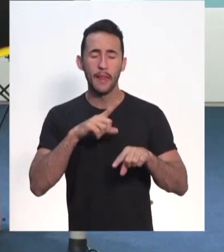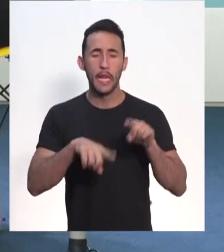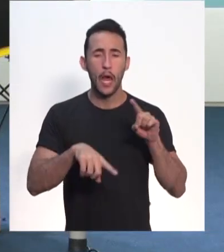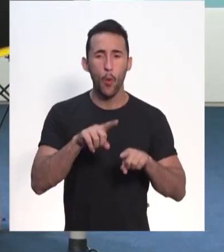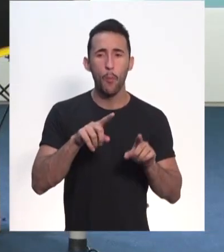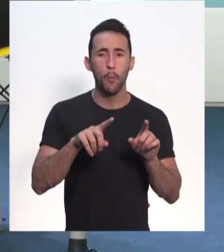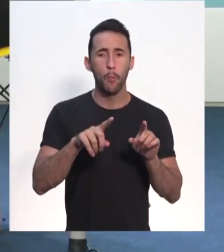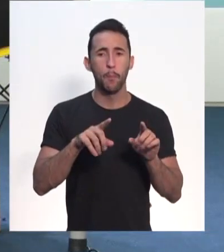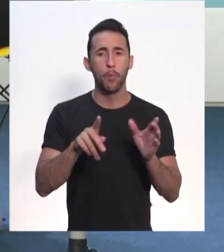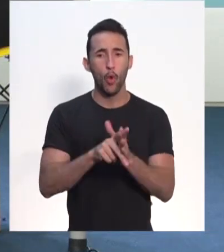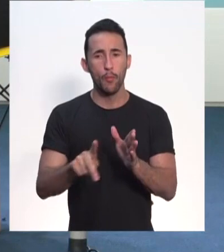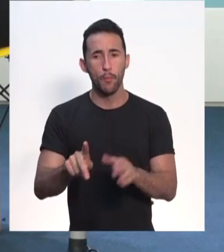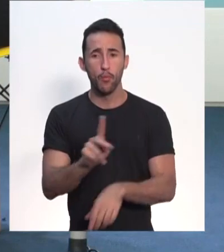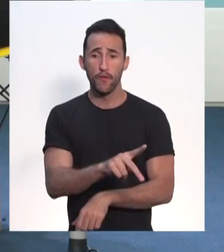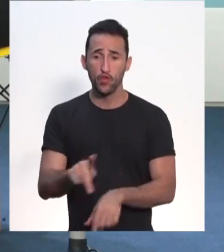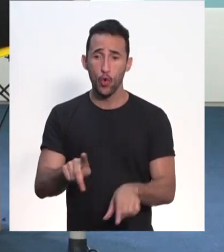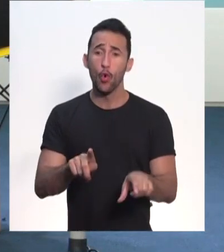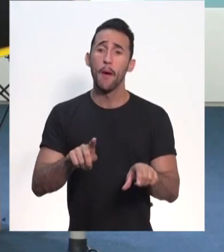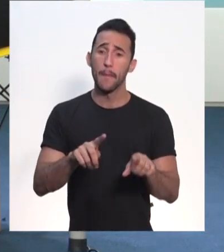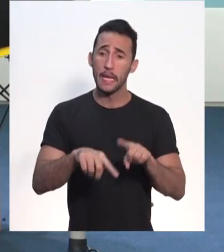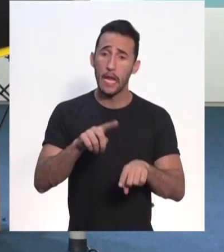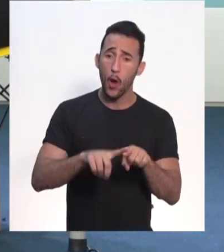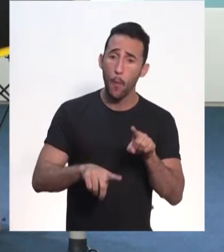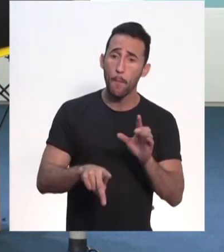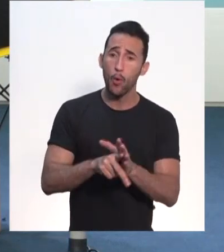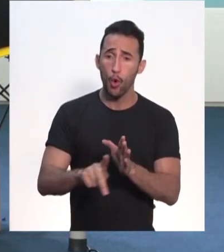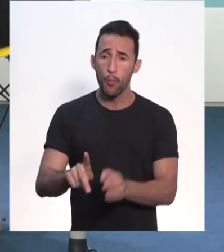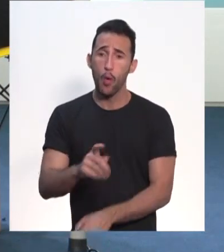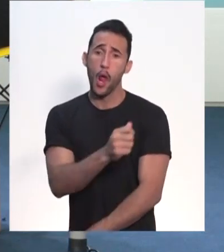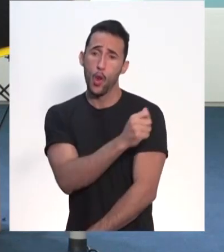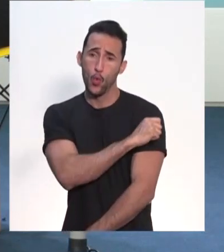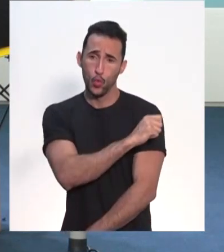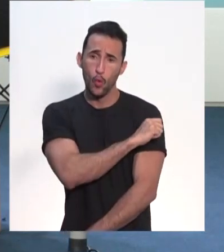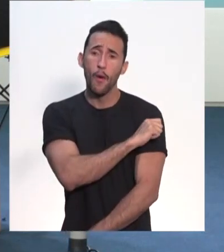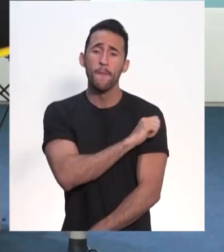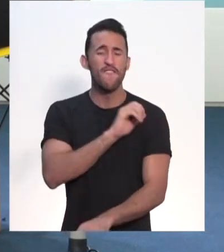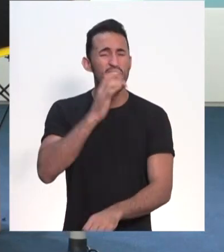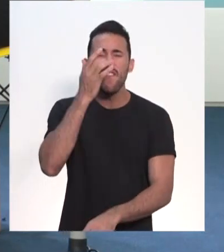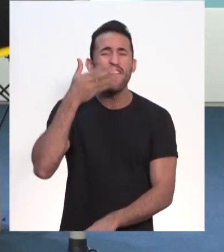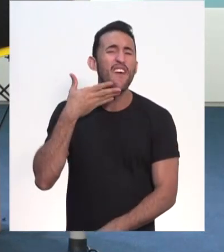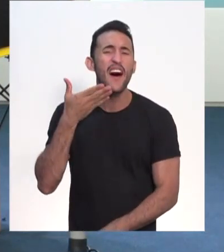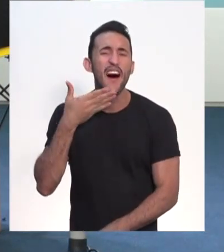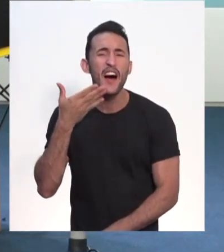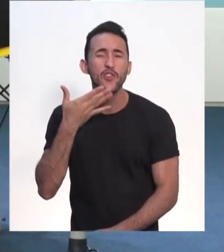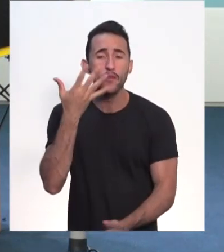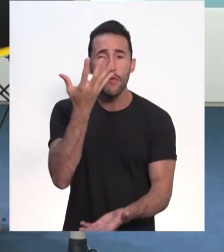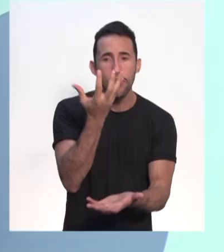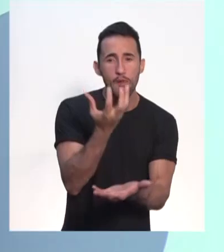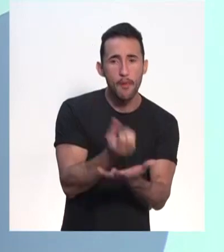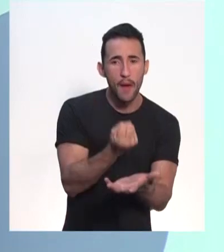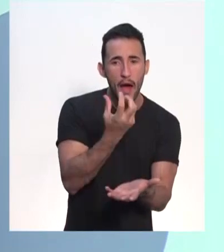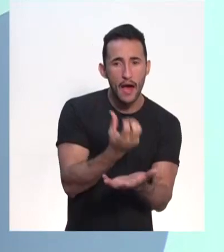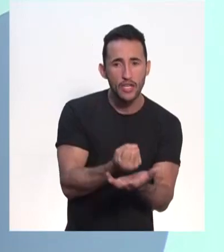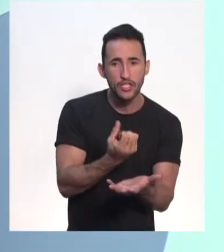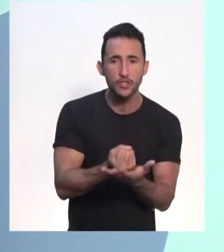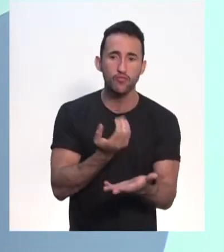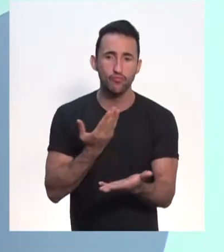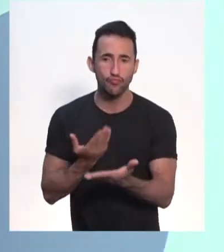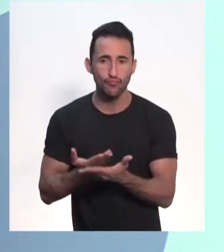é que a gente dê a oportunidade dessas crianças continuarem aprendendo, para que